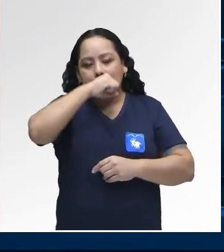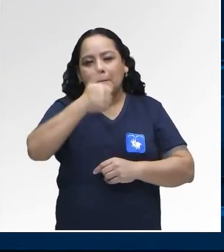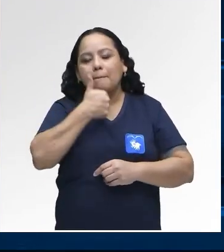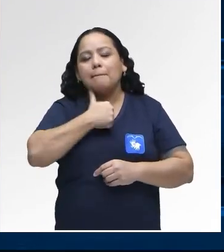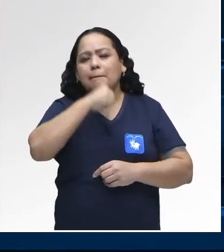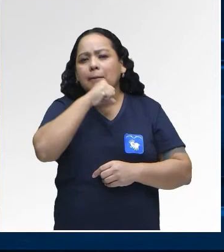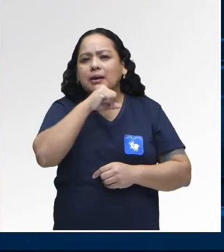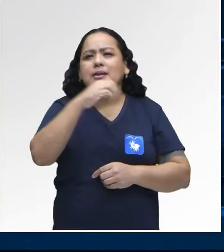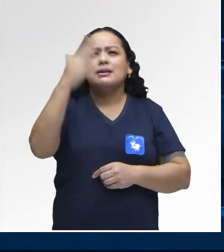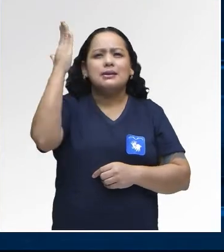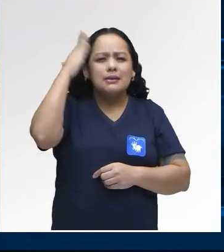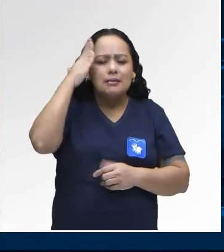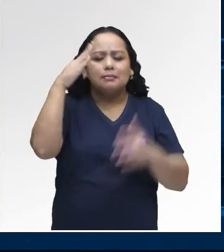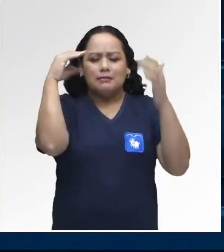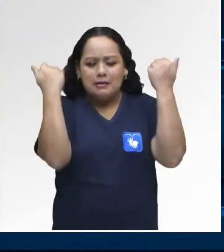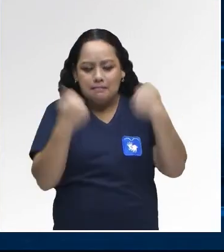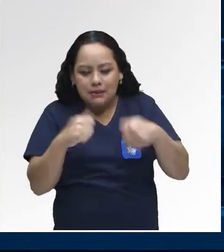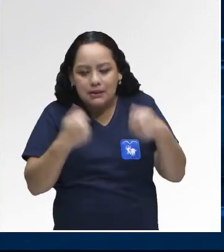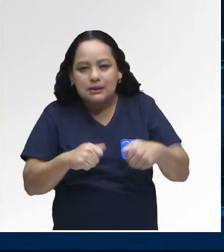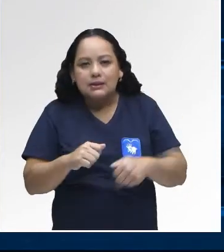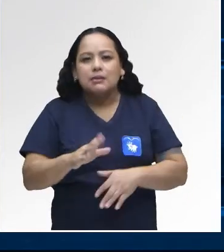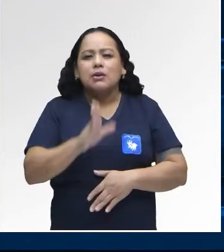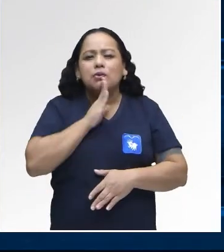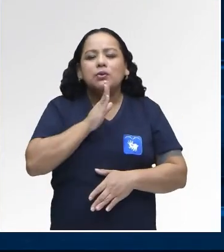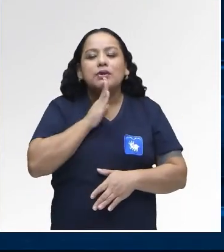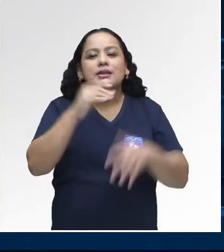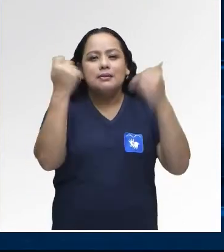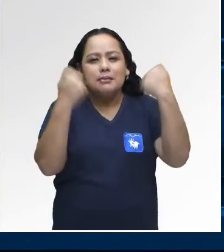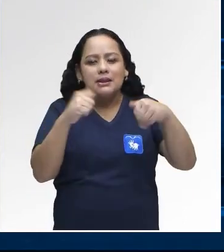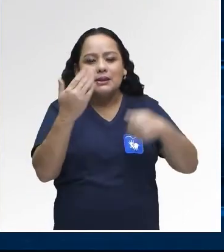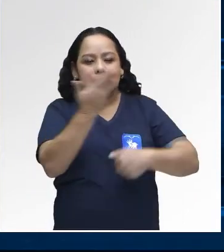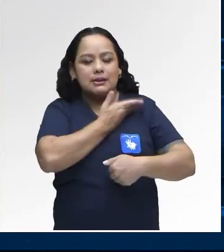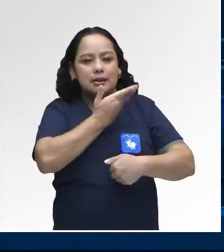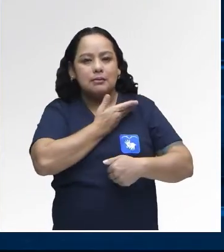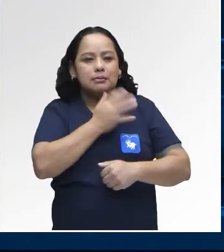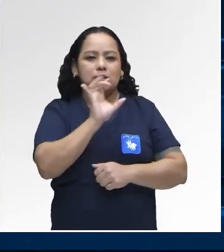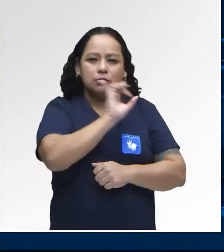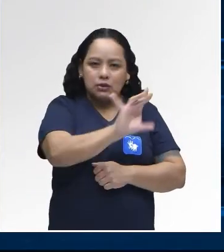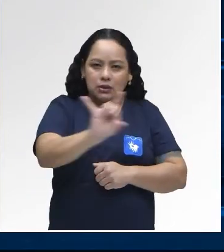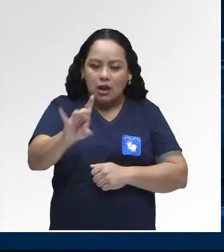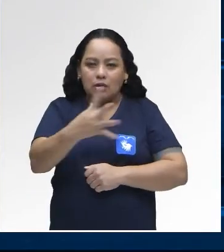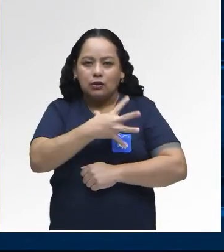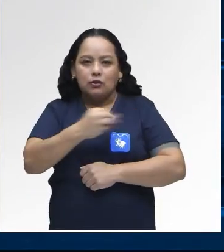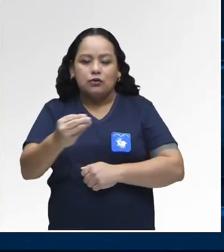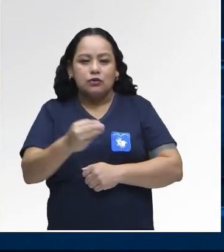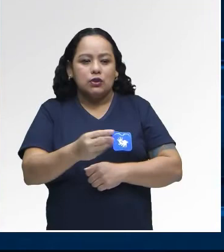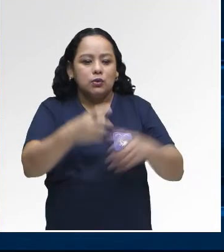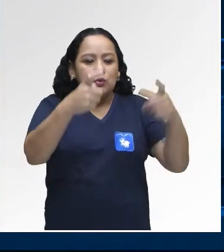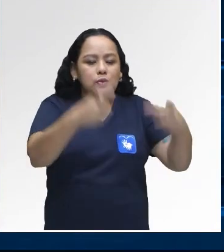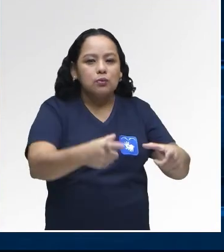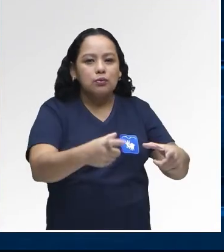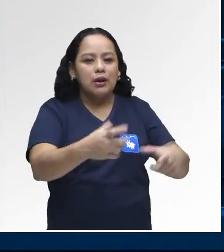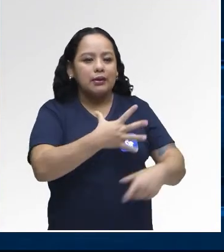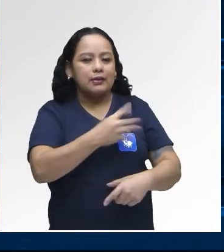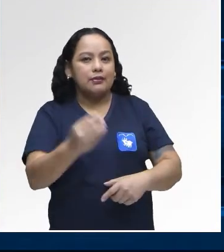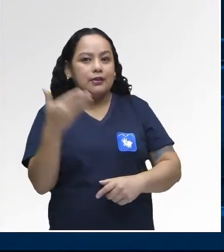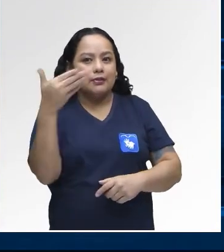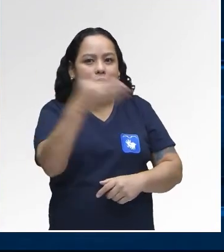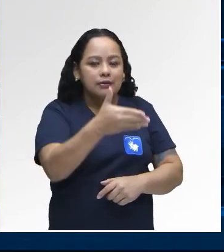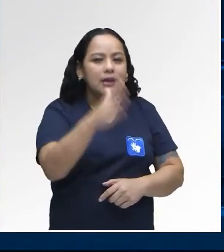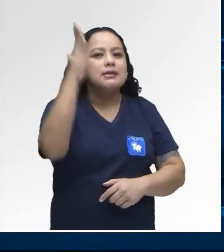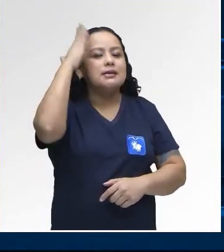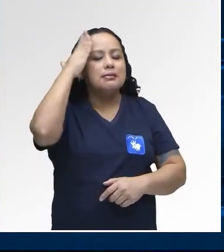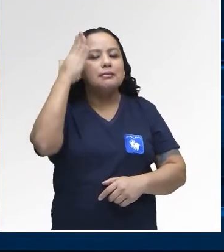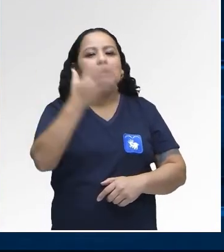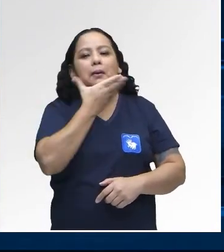saber, precisam conhecer as companhias dos seus filhos, saber por onde seus filhos andam, né? Porque quando a gente